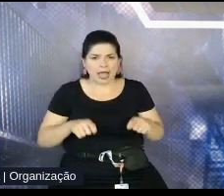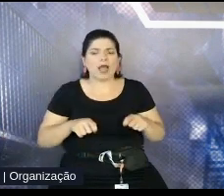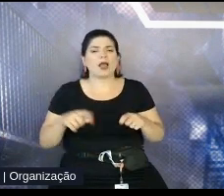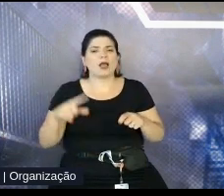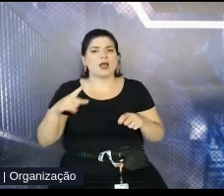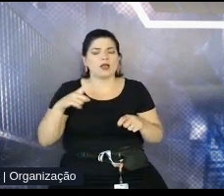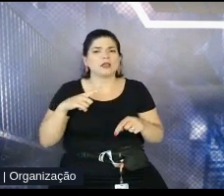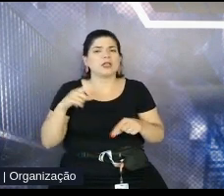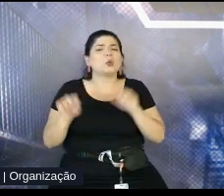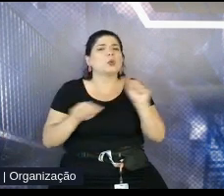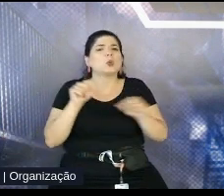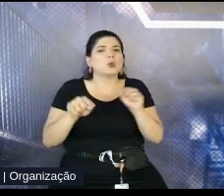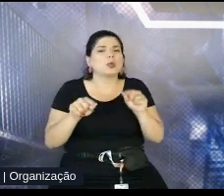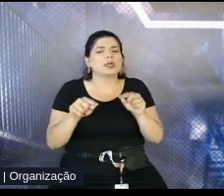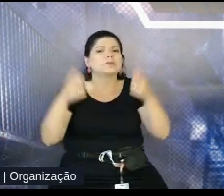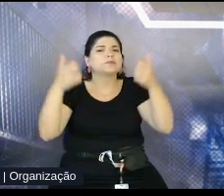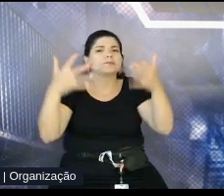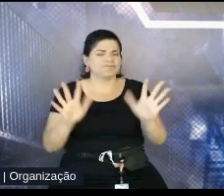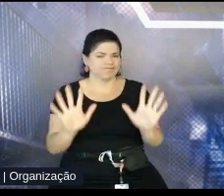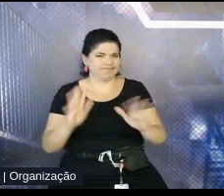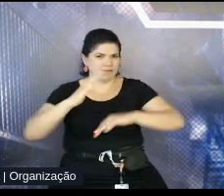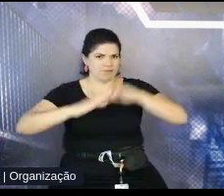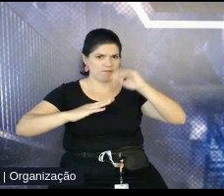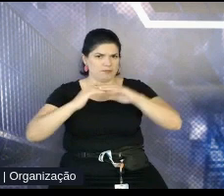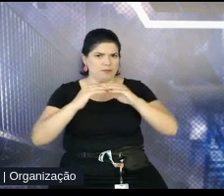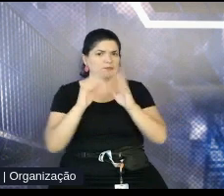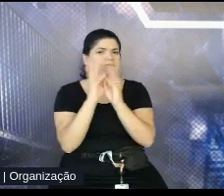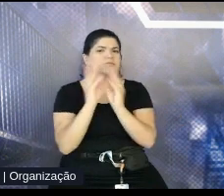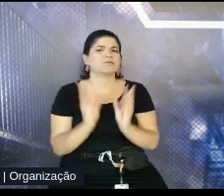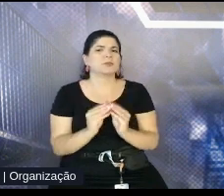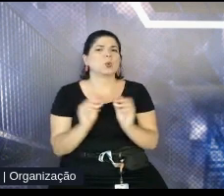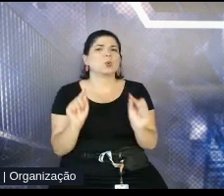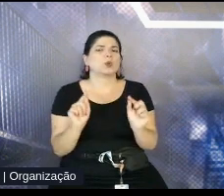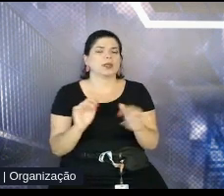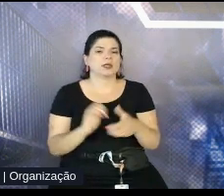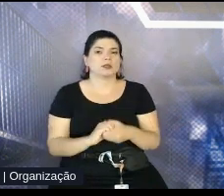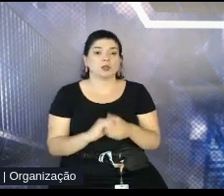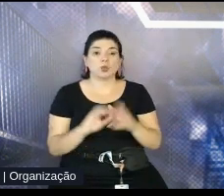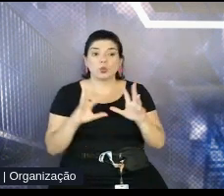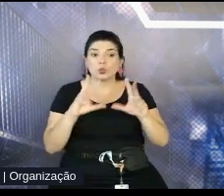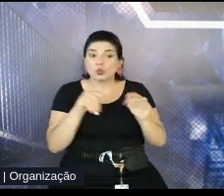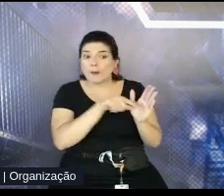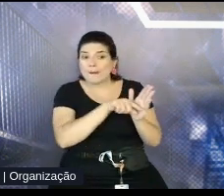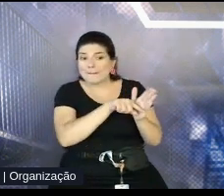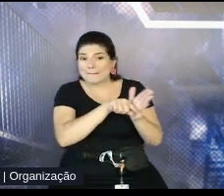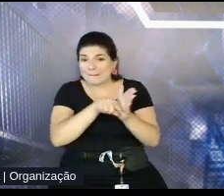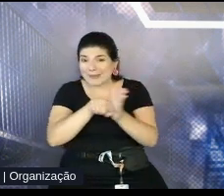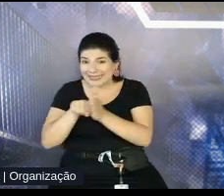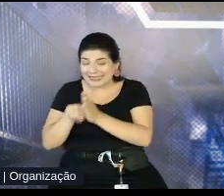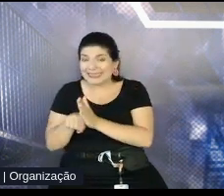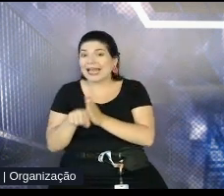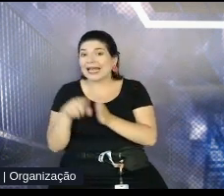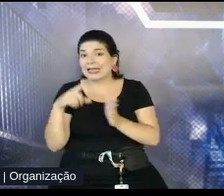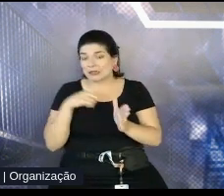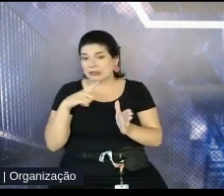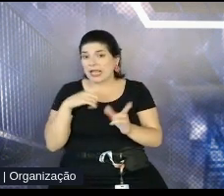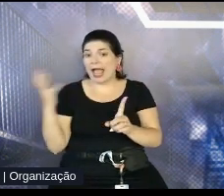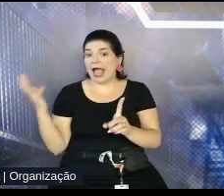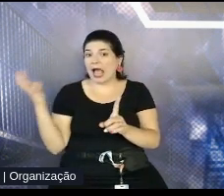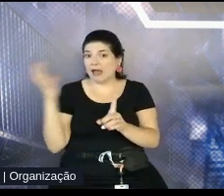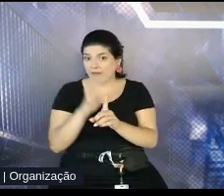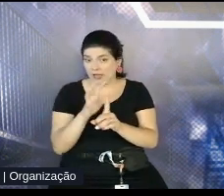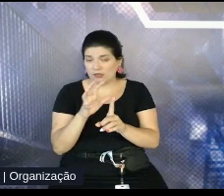o que é que isso quer dizer, né, a nível prático? Todas essas pesquisas que a gente vê que tem esse impacto científico